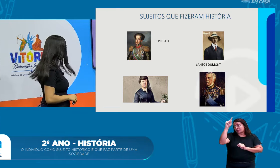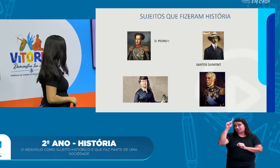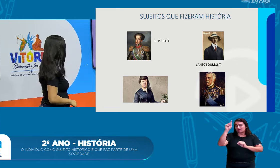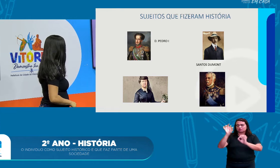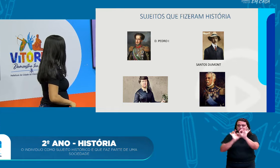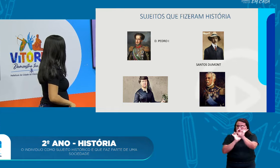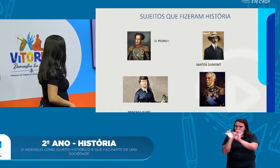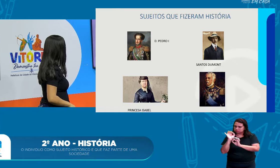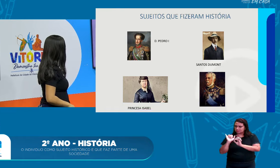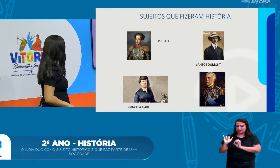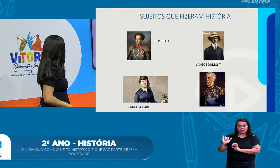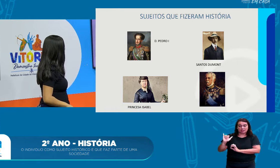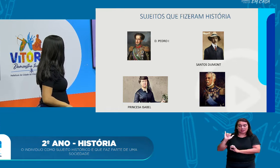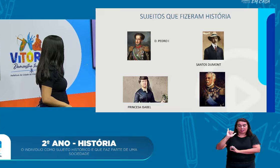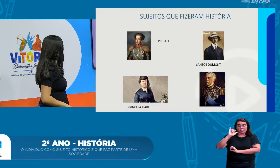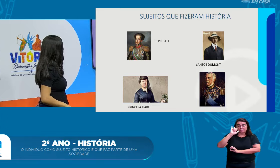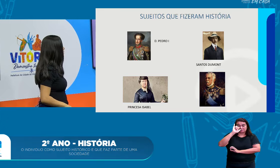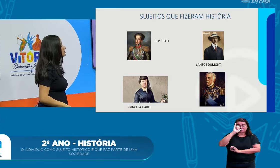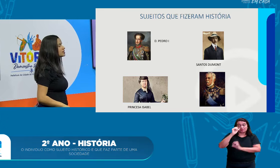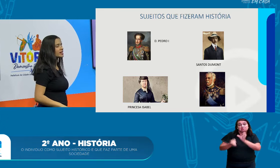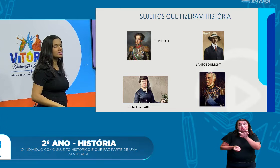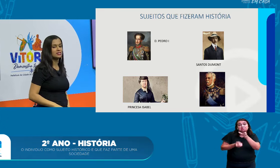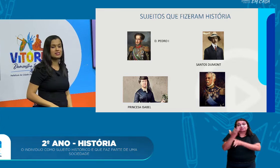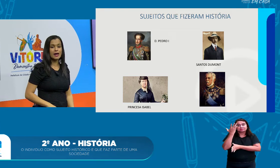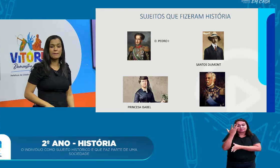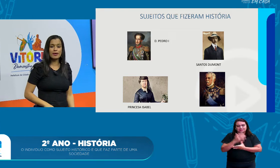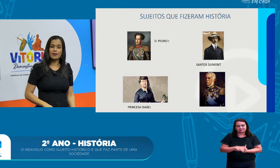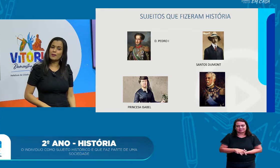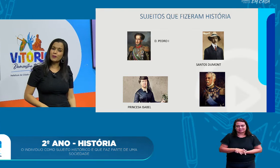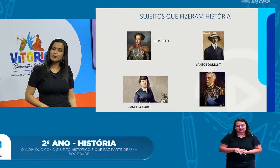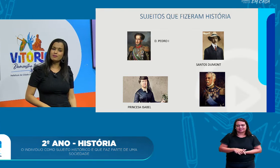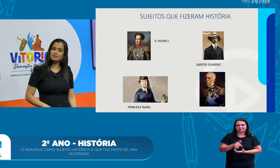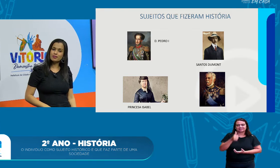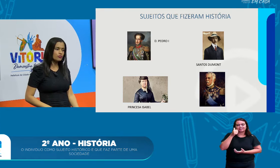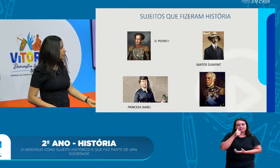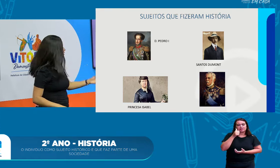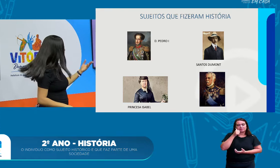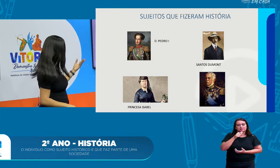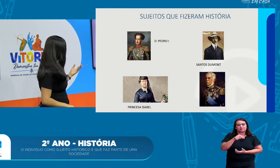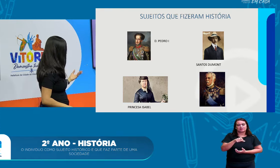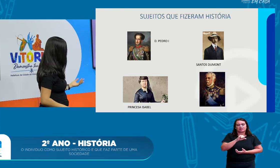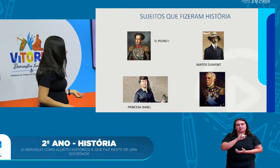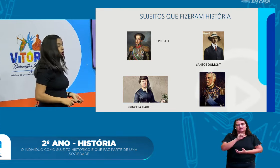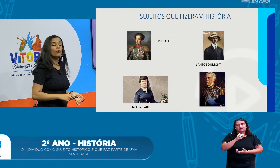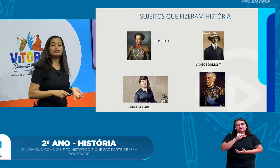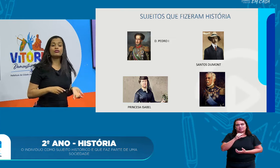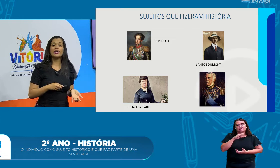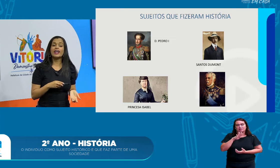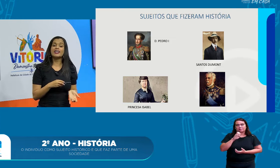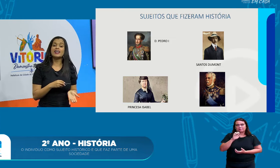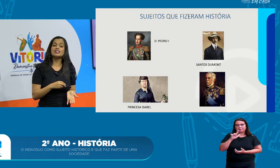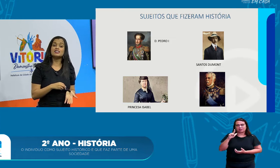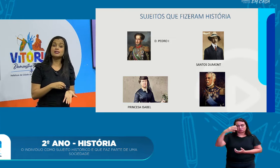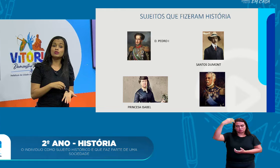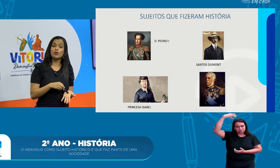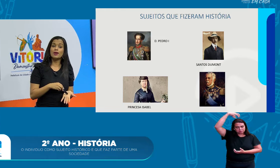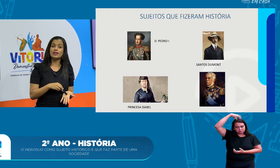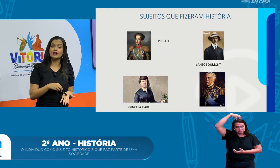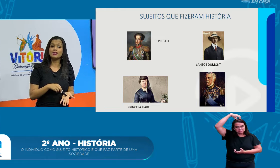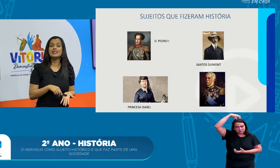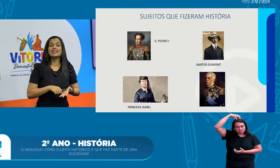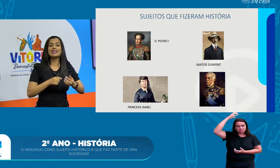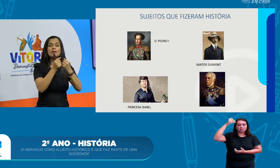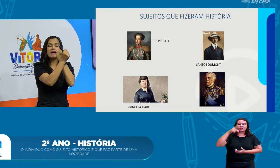vendo? Temos aqui, ó, Princesa Isabel, filha de Dom Pedro, onde foi ela que assinou